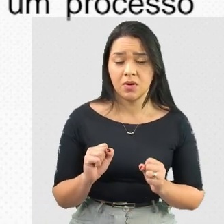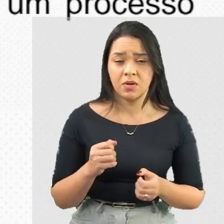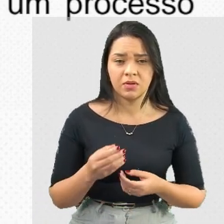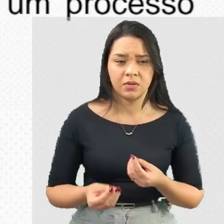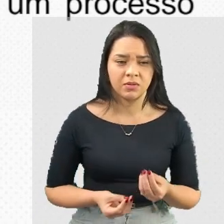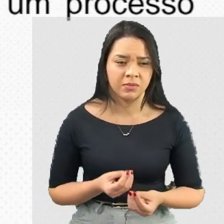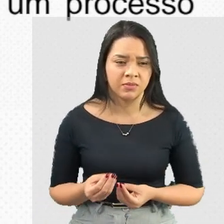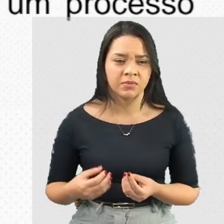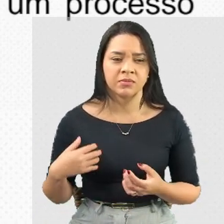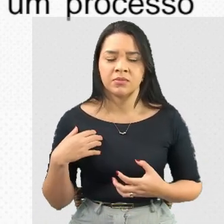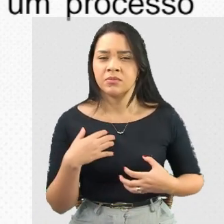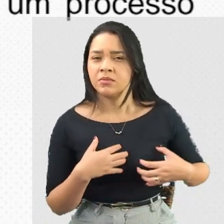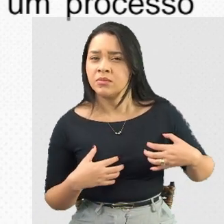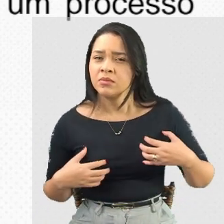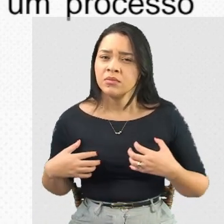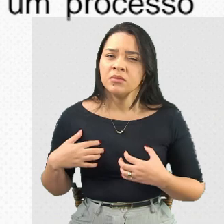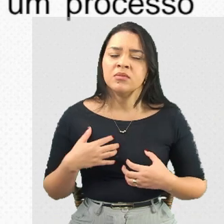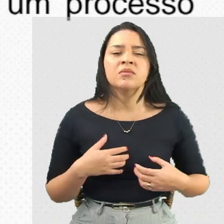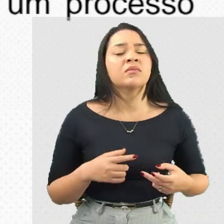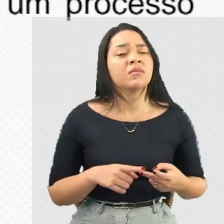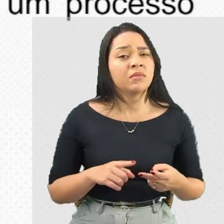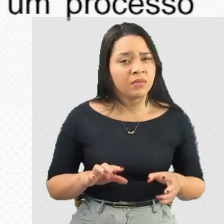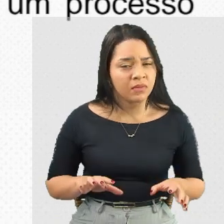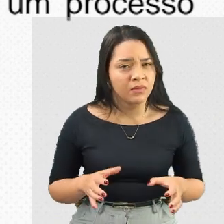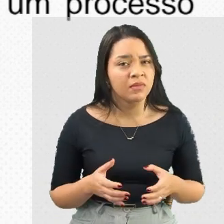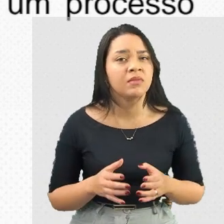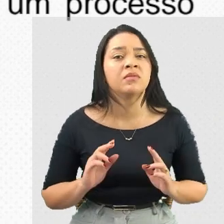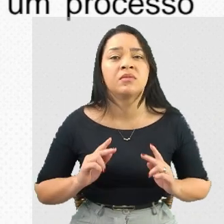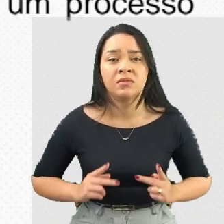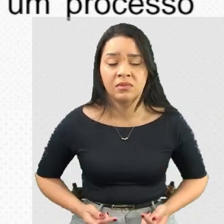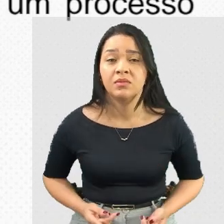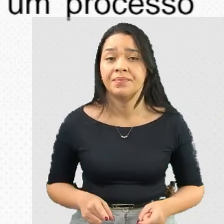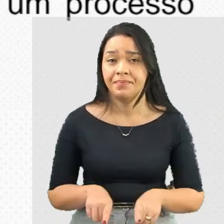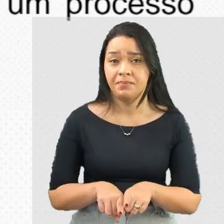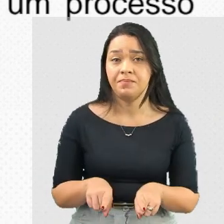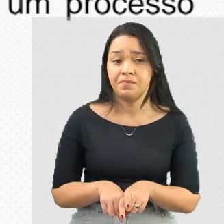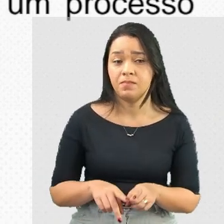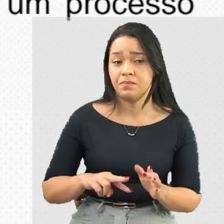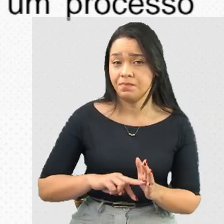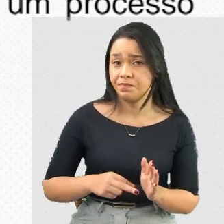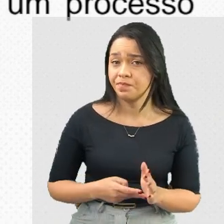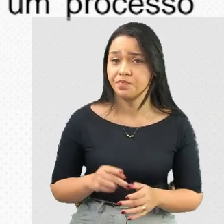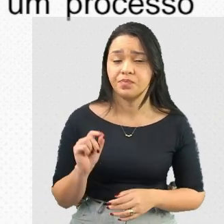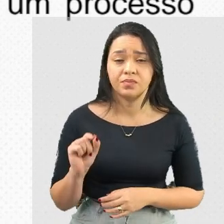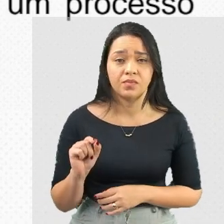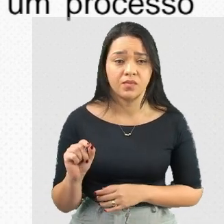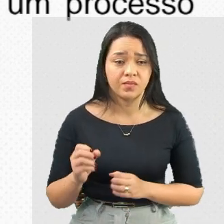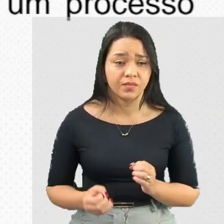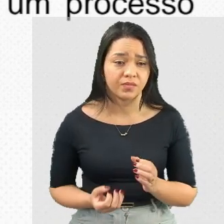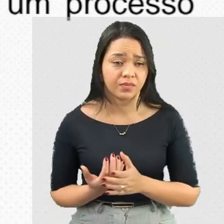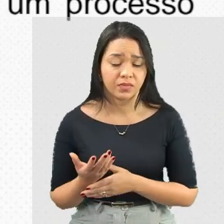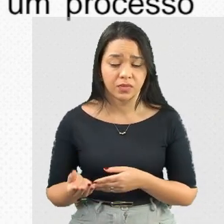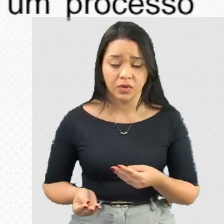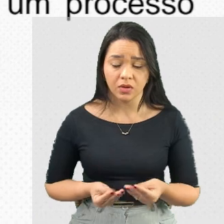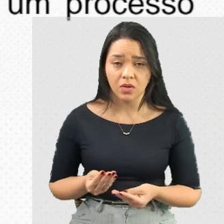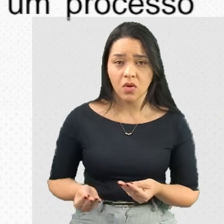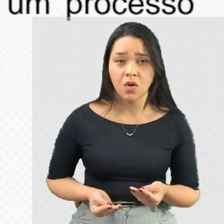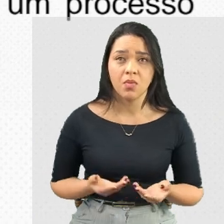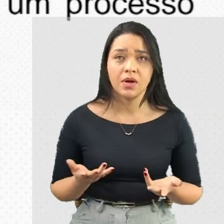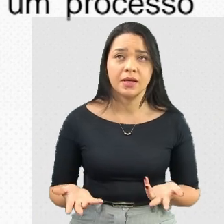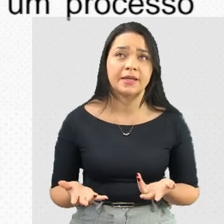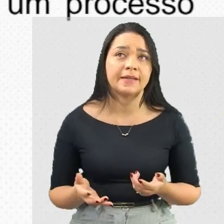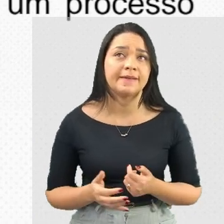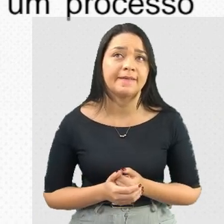como desesperadas, miseráveis, menos humanas, e aí nesse sentido cria-se um descaramento no sentido de,